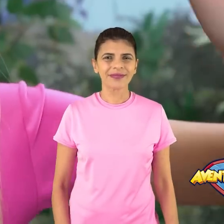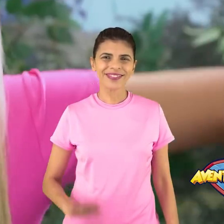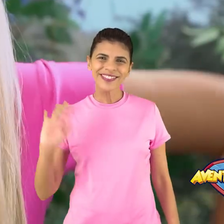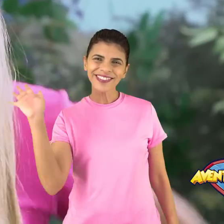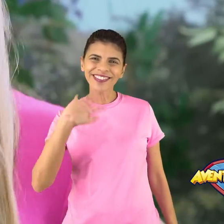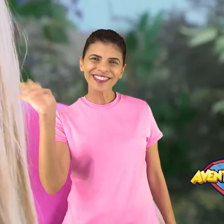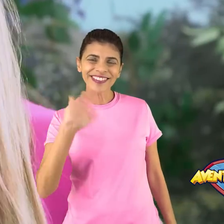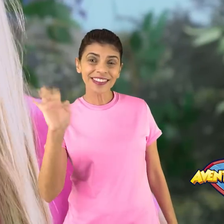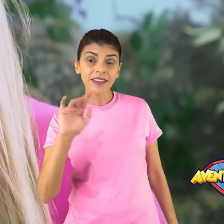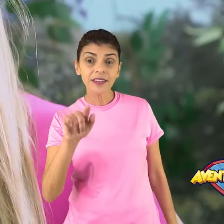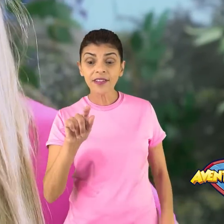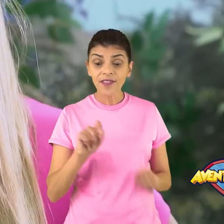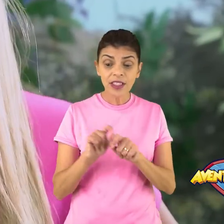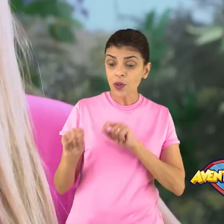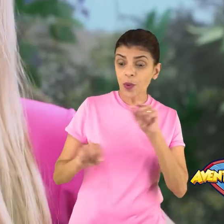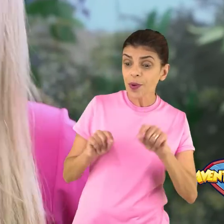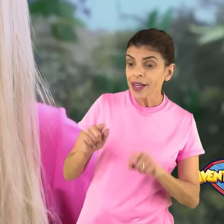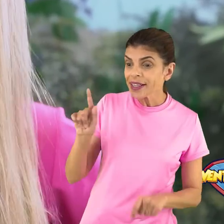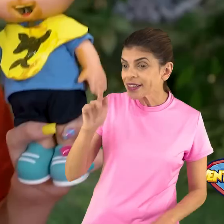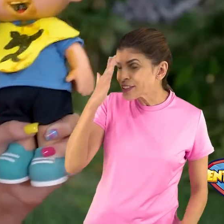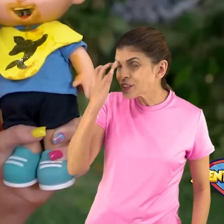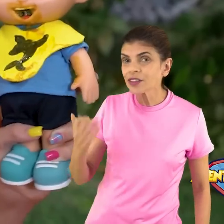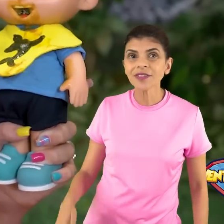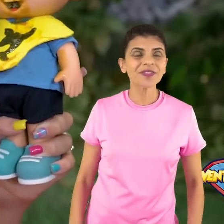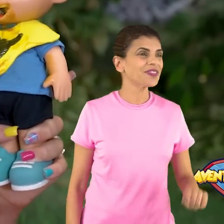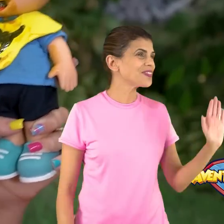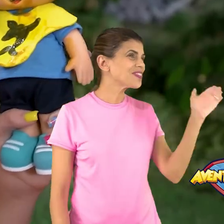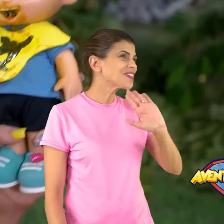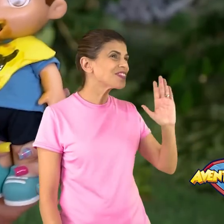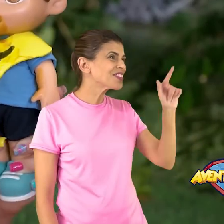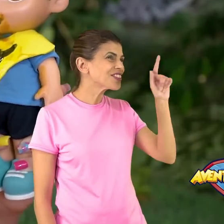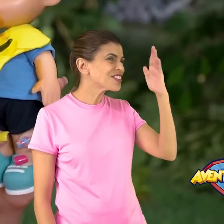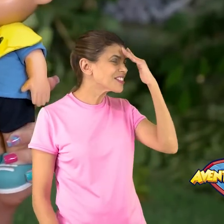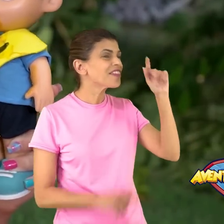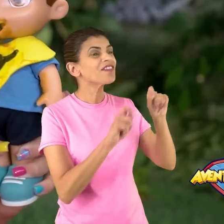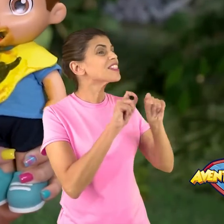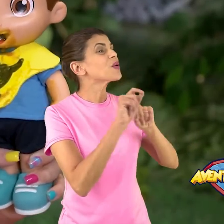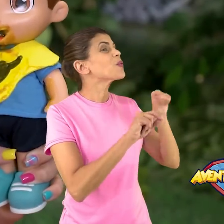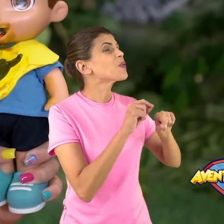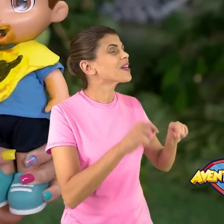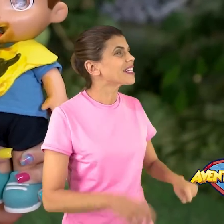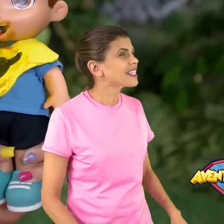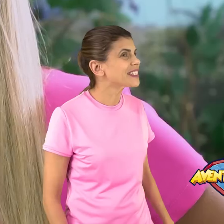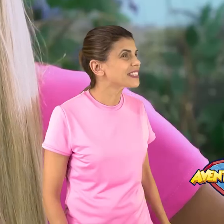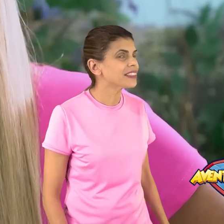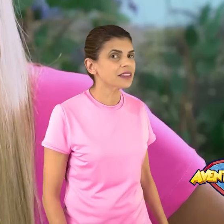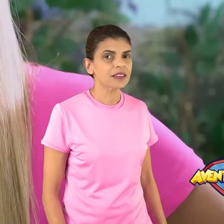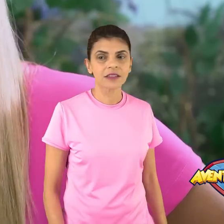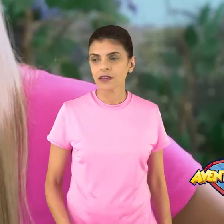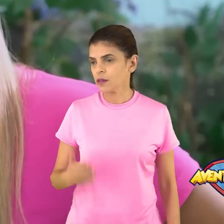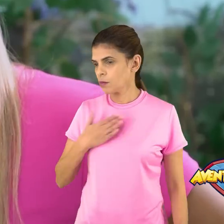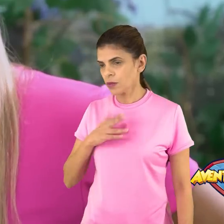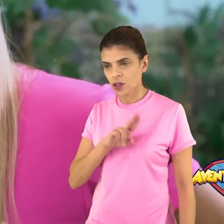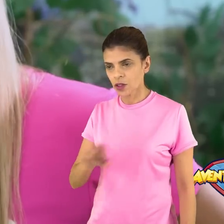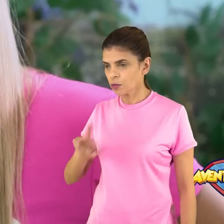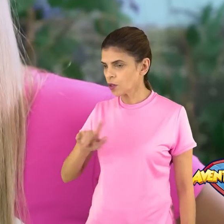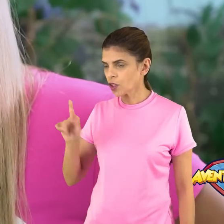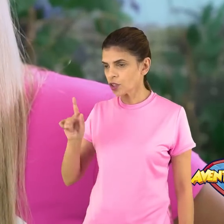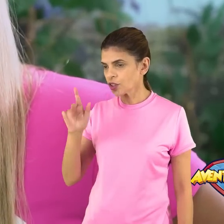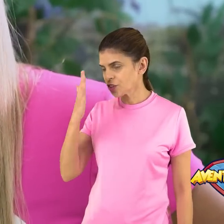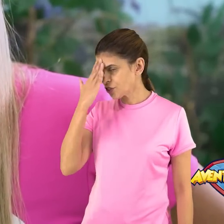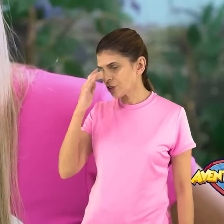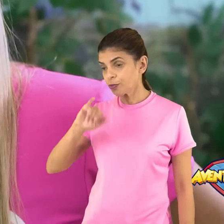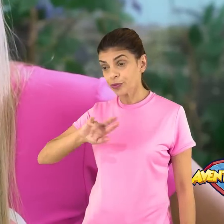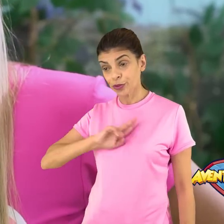Oi, Gi. O que você tá fazendo? Oi, Gi. O que você tá fazendo? O meu nome não é Gi, é